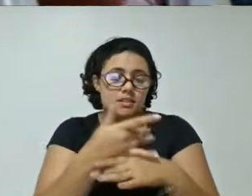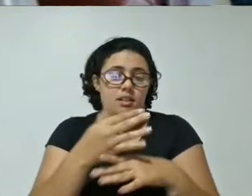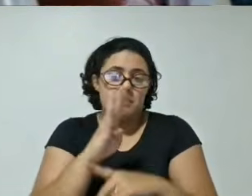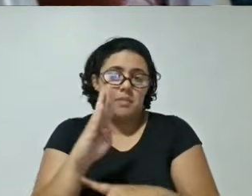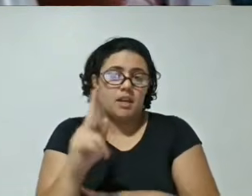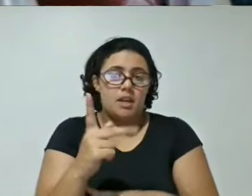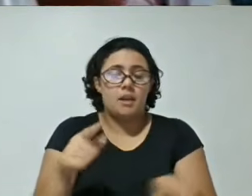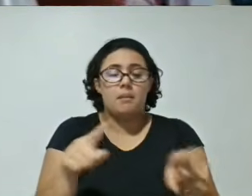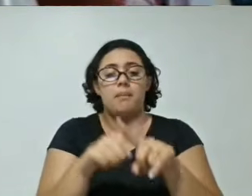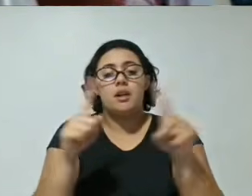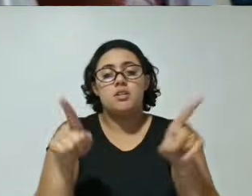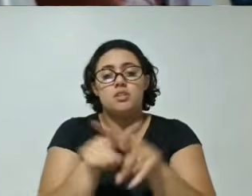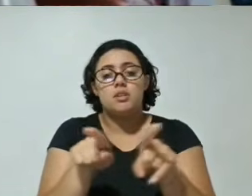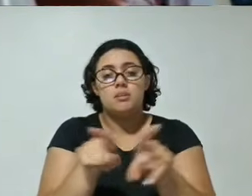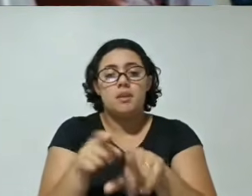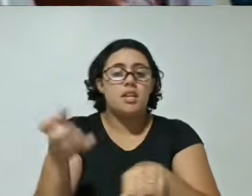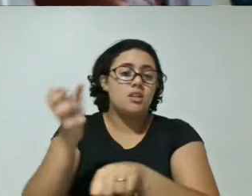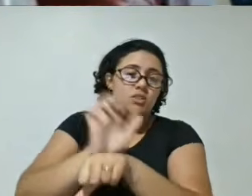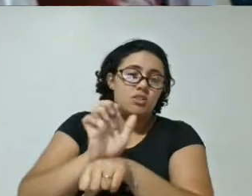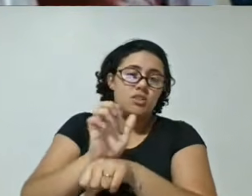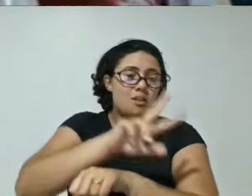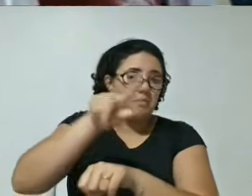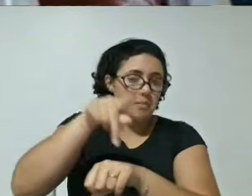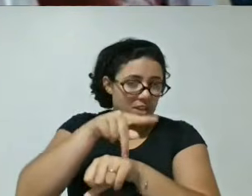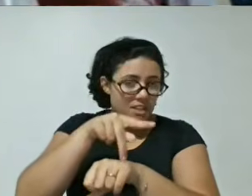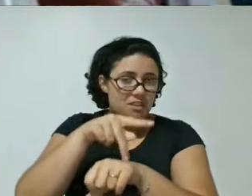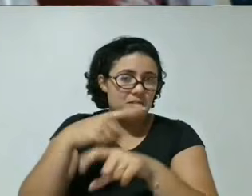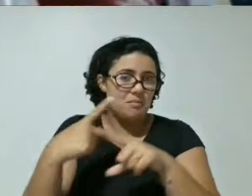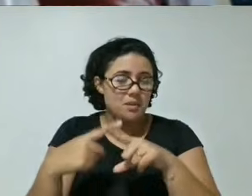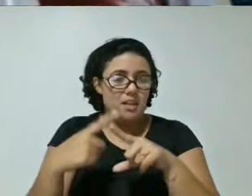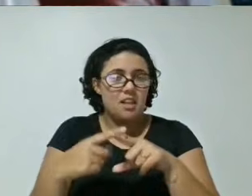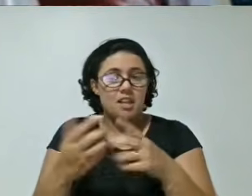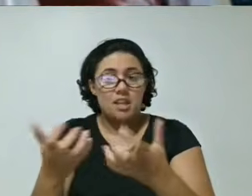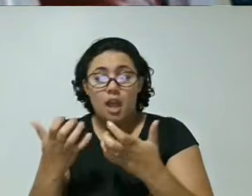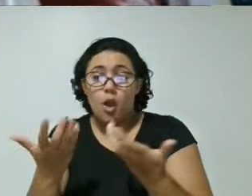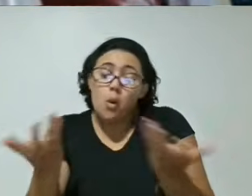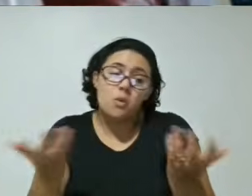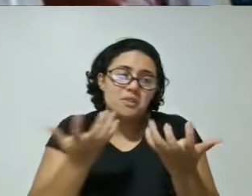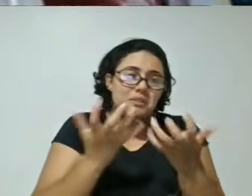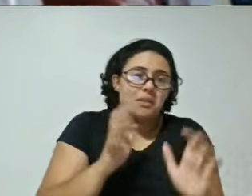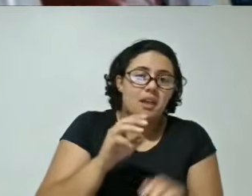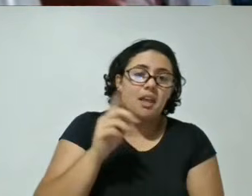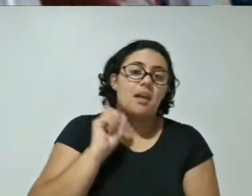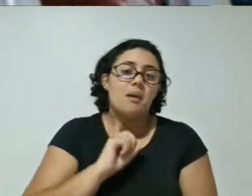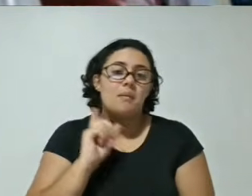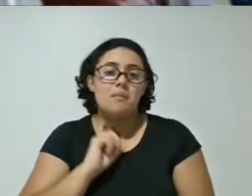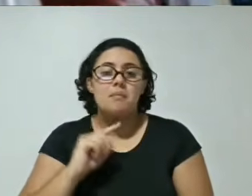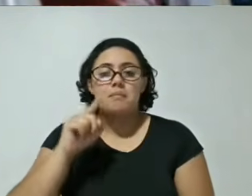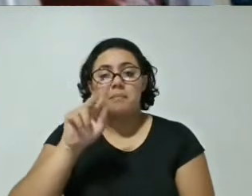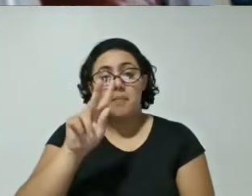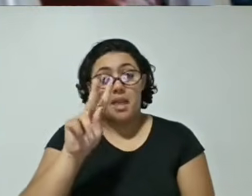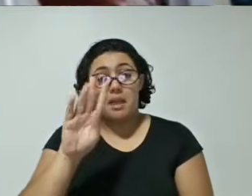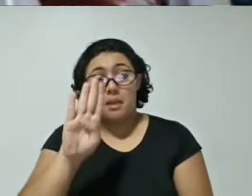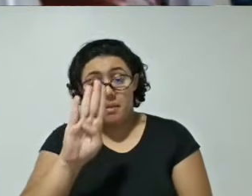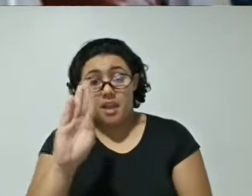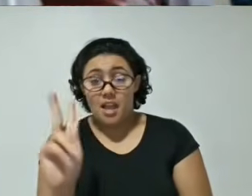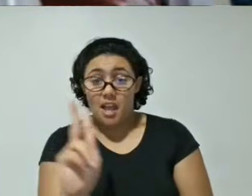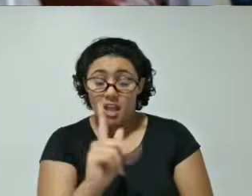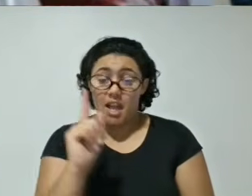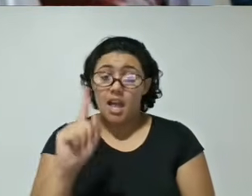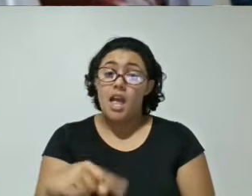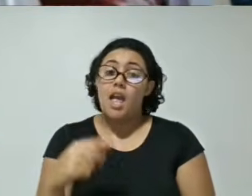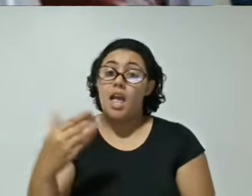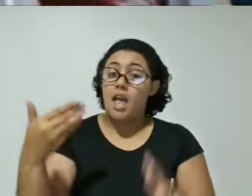também, né, para o Estado, para o país, né, porque, querendo ou não, Belo Horizonte ainda assim é uma referência, né, de construção de política pública,